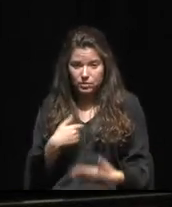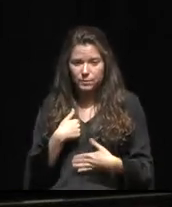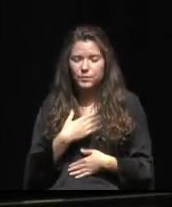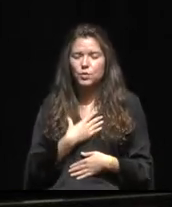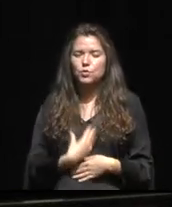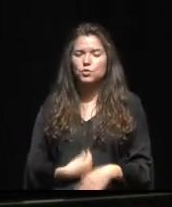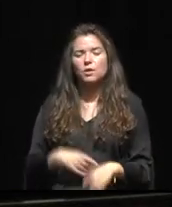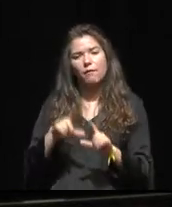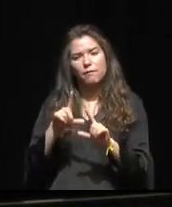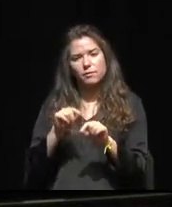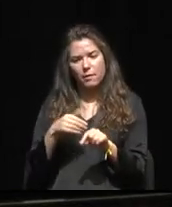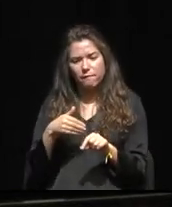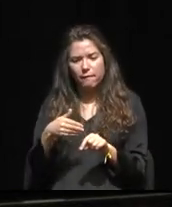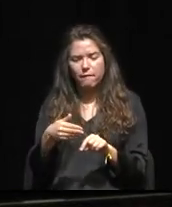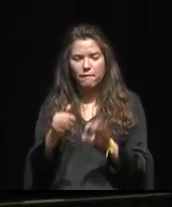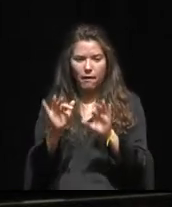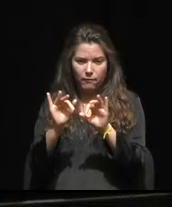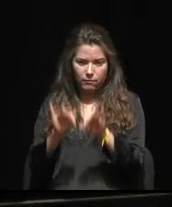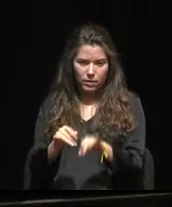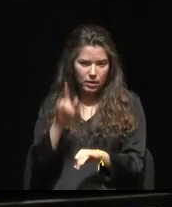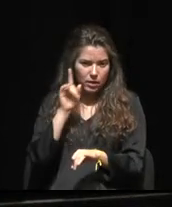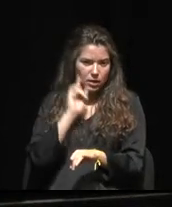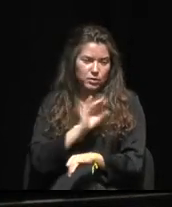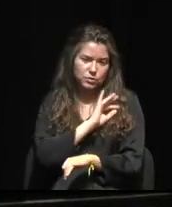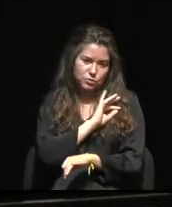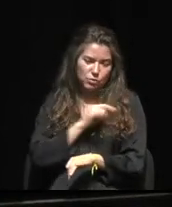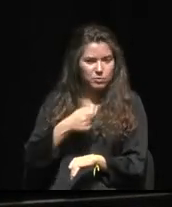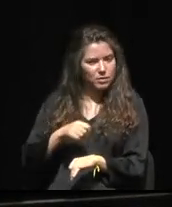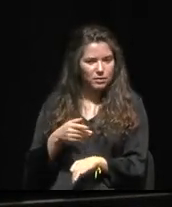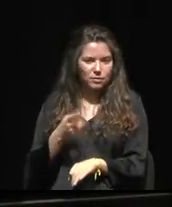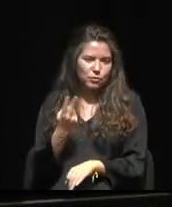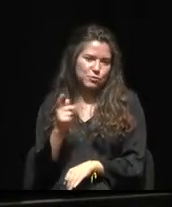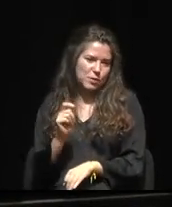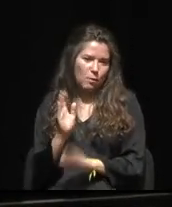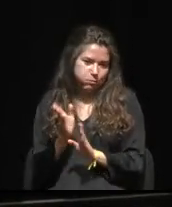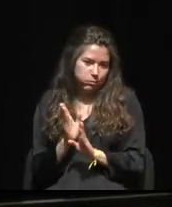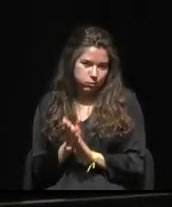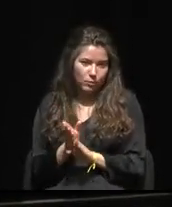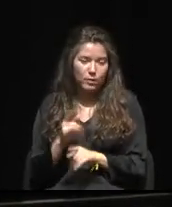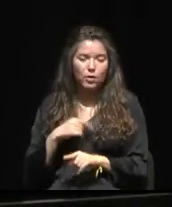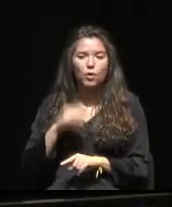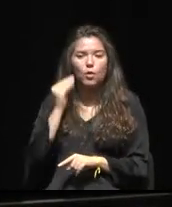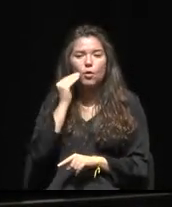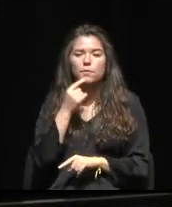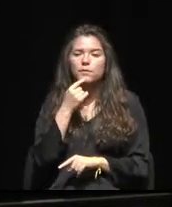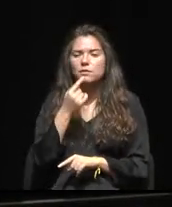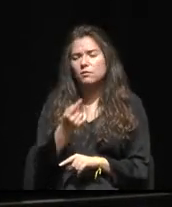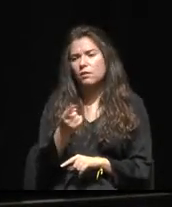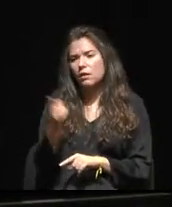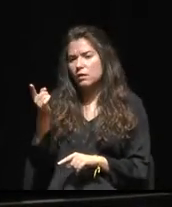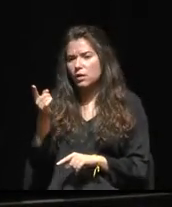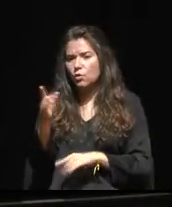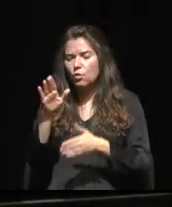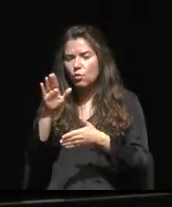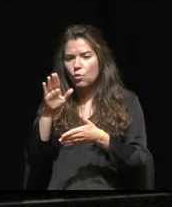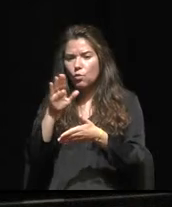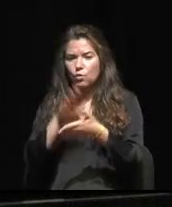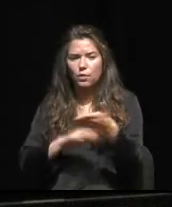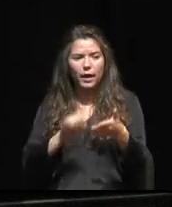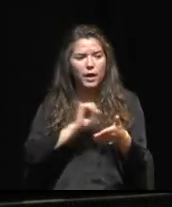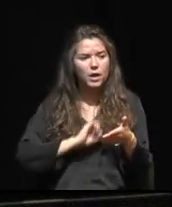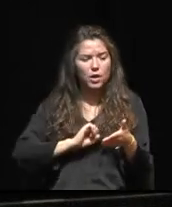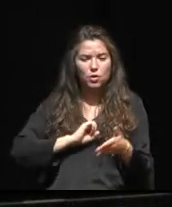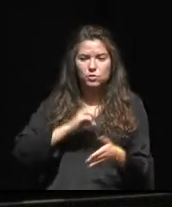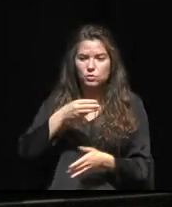gostava de terminar aqui Vou terminar agora senhora Presidente não preciso dos 2 minutos Como dizia ali o nosso ou como diz ali o nosso colega do